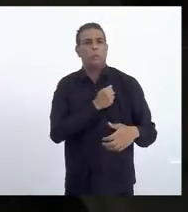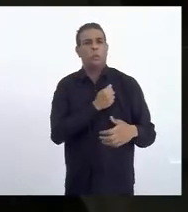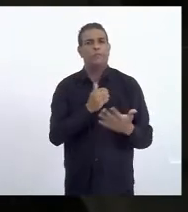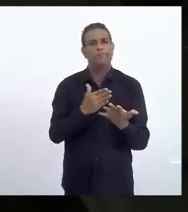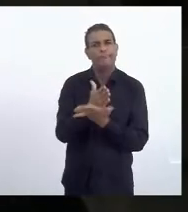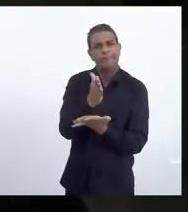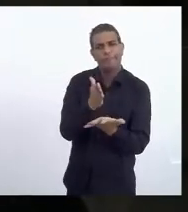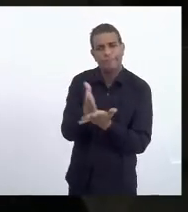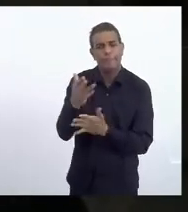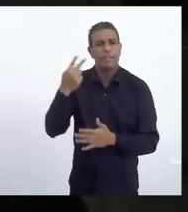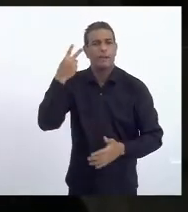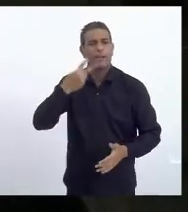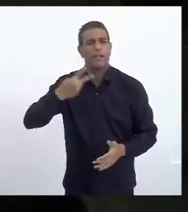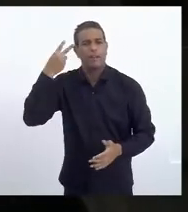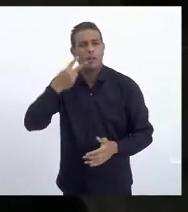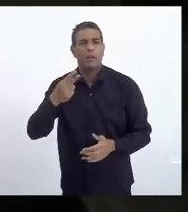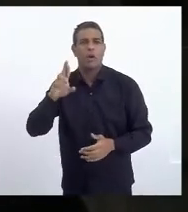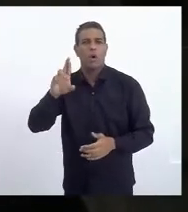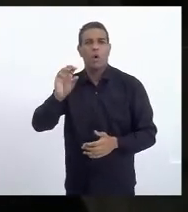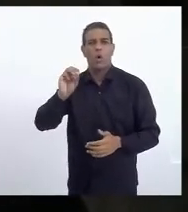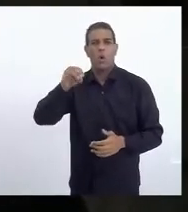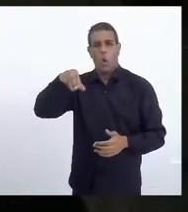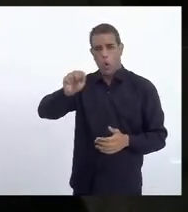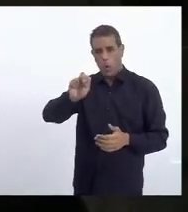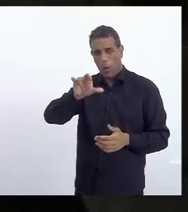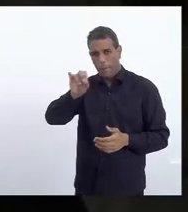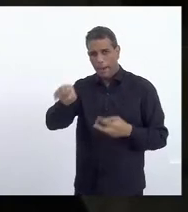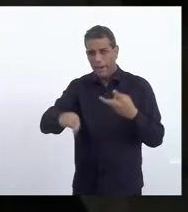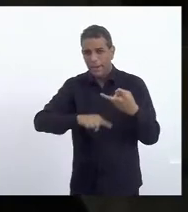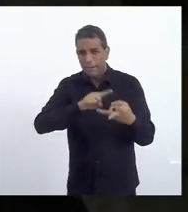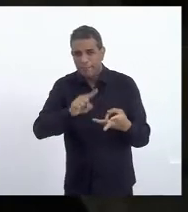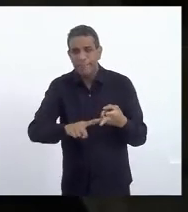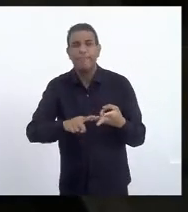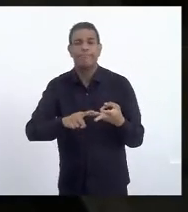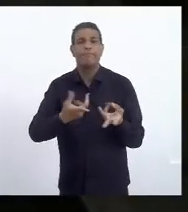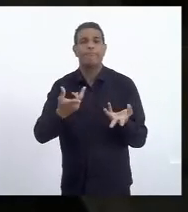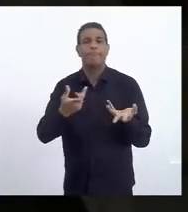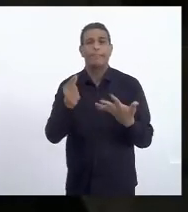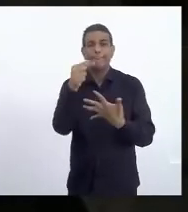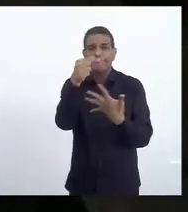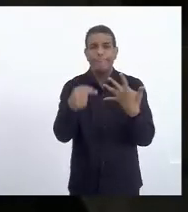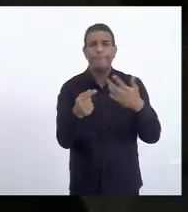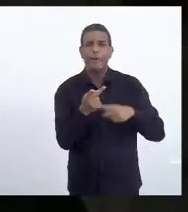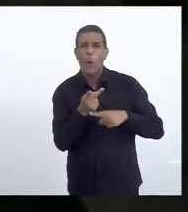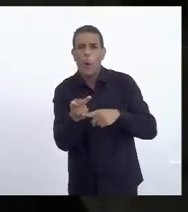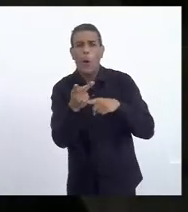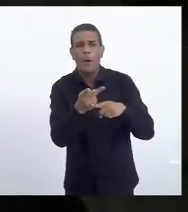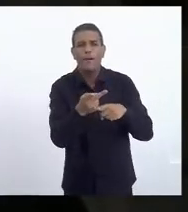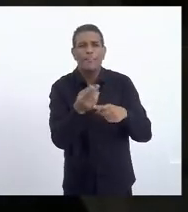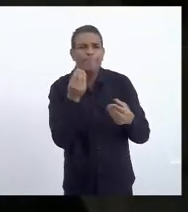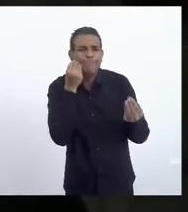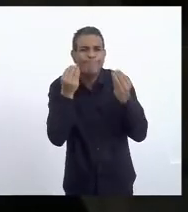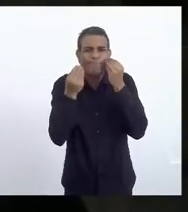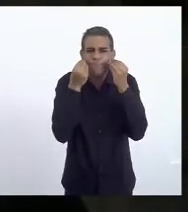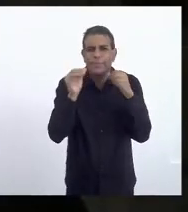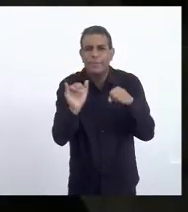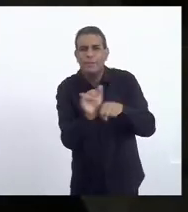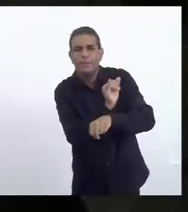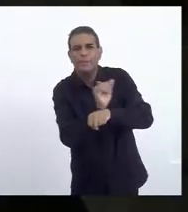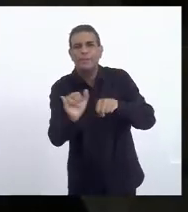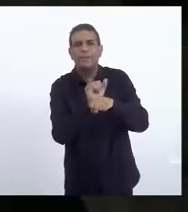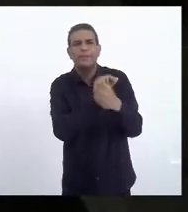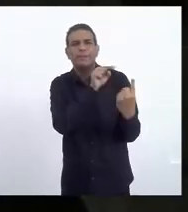dos vereadores Romário Régis e professor Josemar vereador de São Gonçalo procurando ver de perto